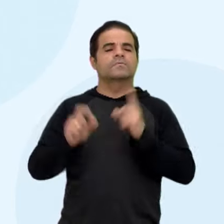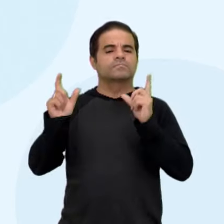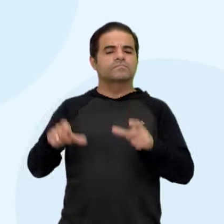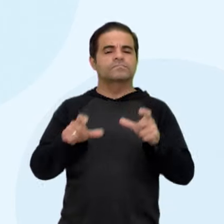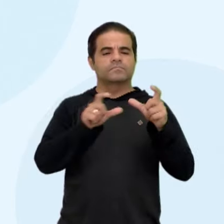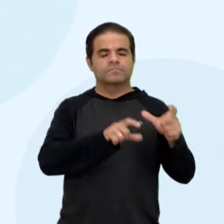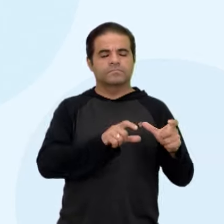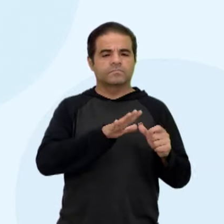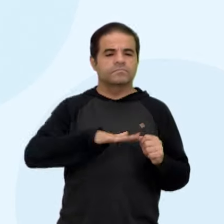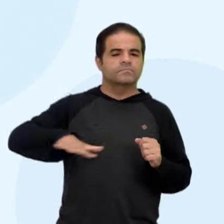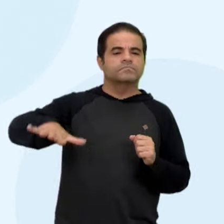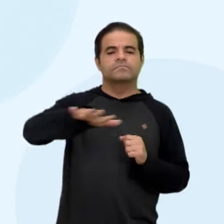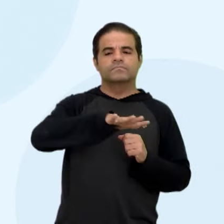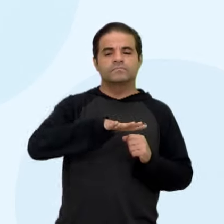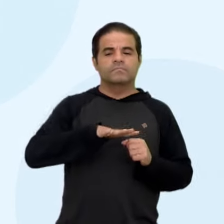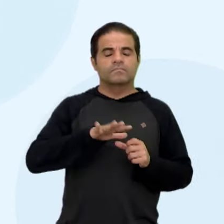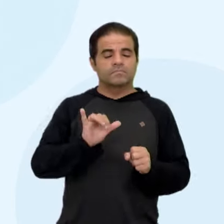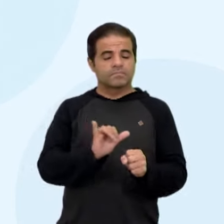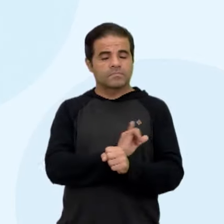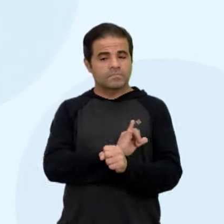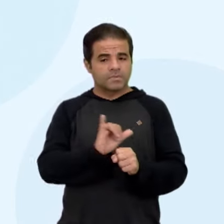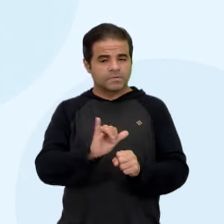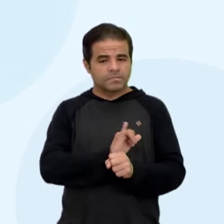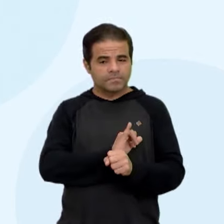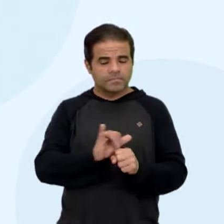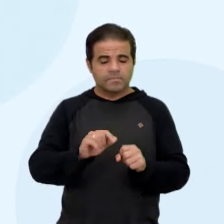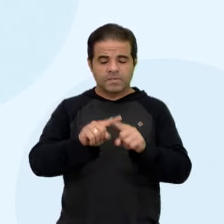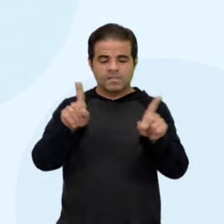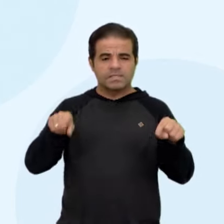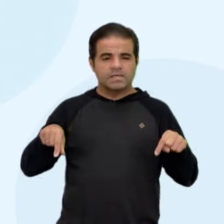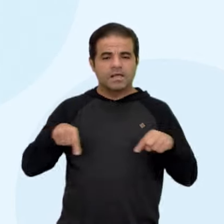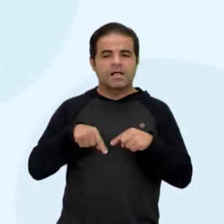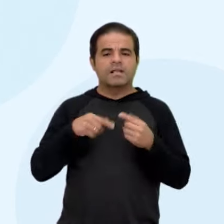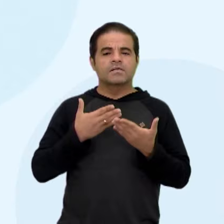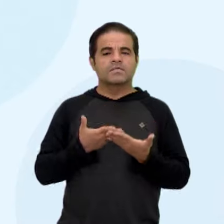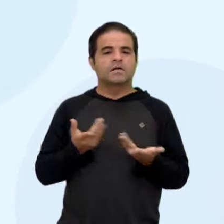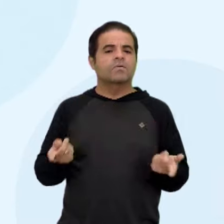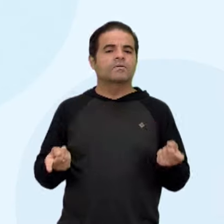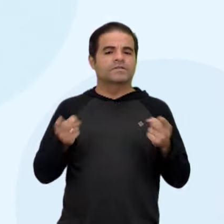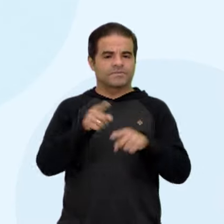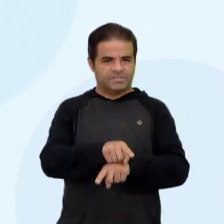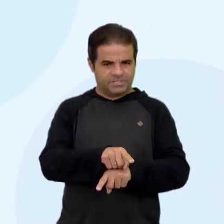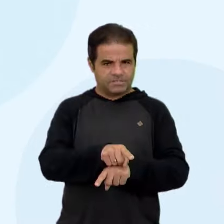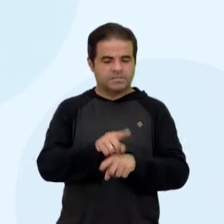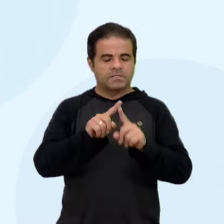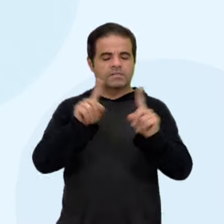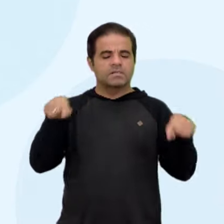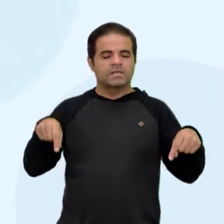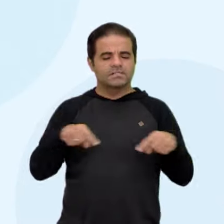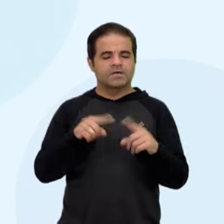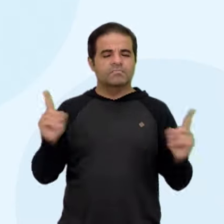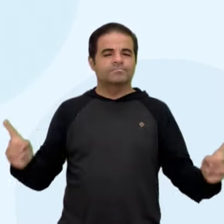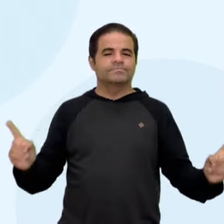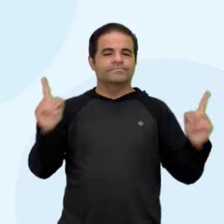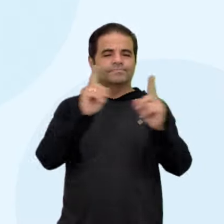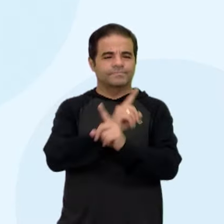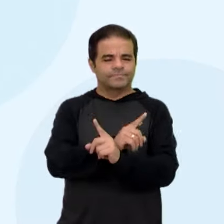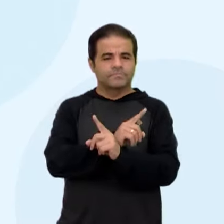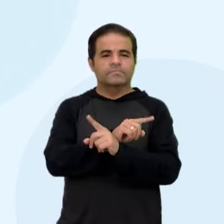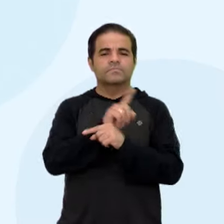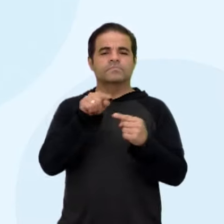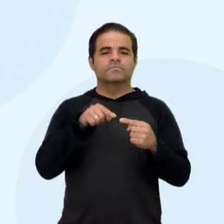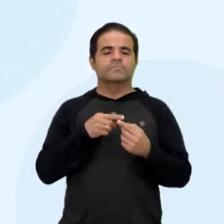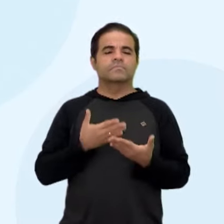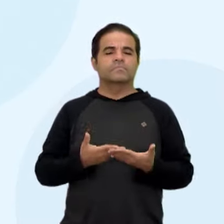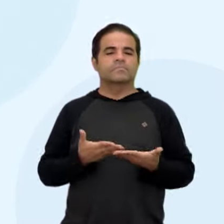e espaço. E qual que é a nossa estratégia? É a sala de aula invertida. E qual que é o objetivo da nossa aula de hoje? Na